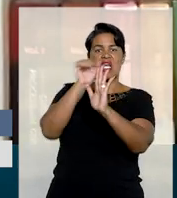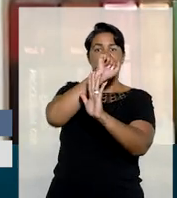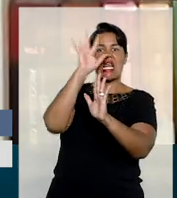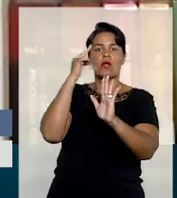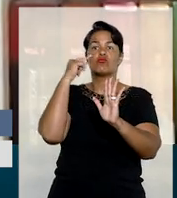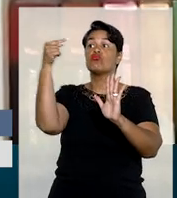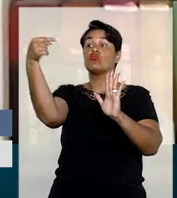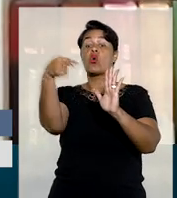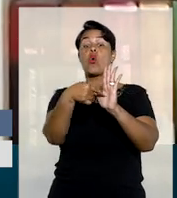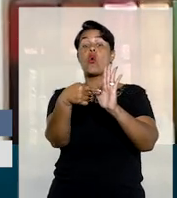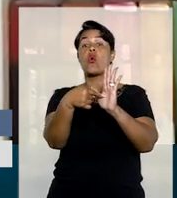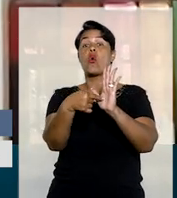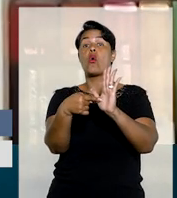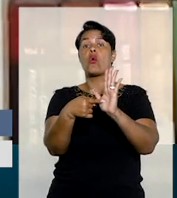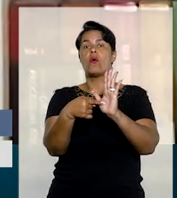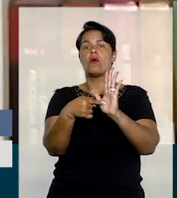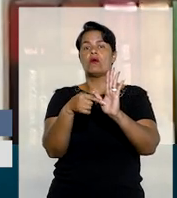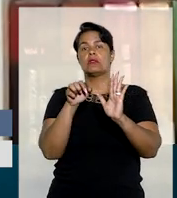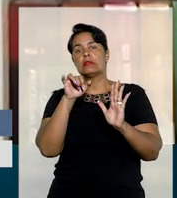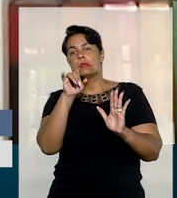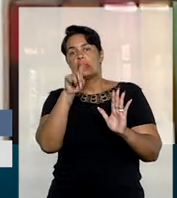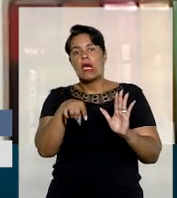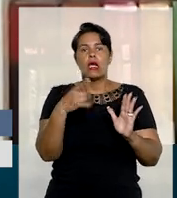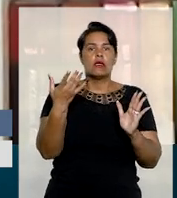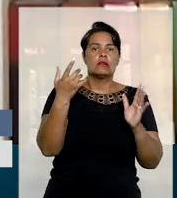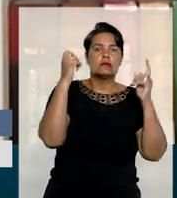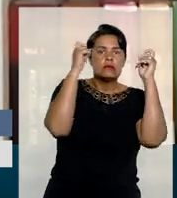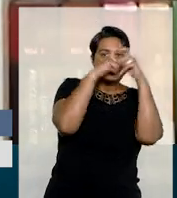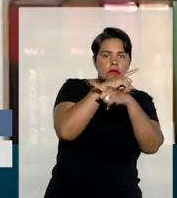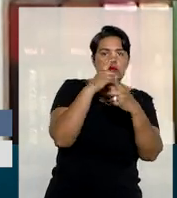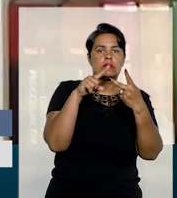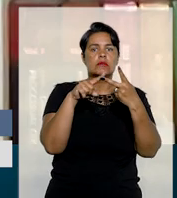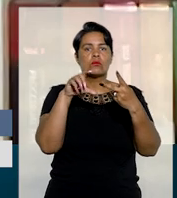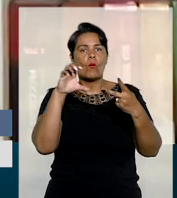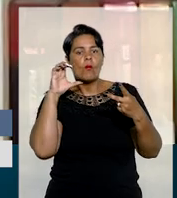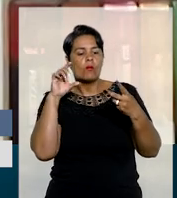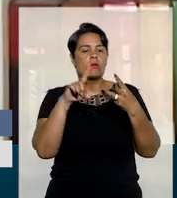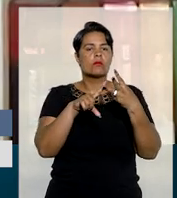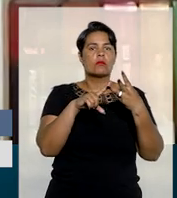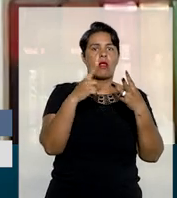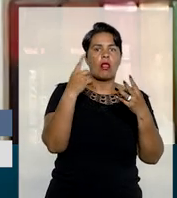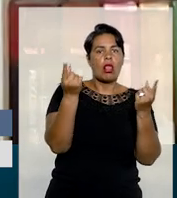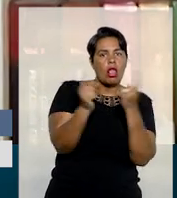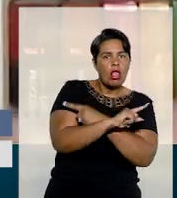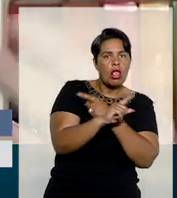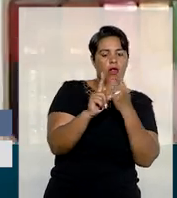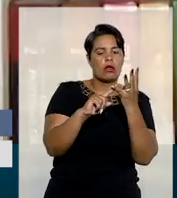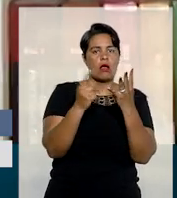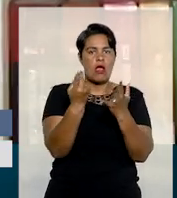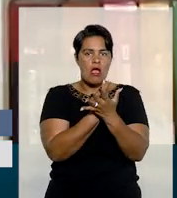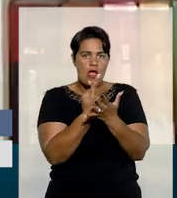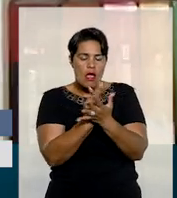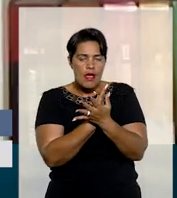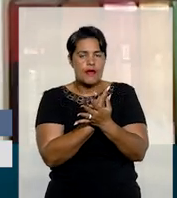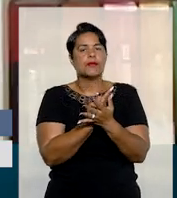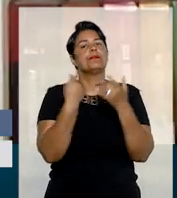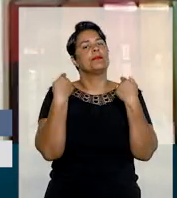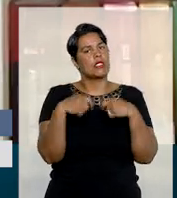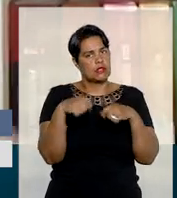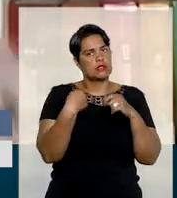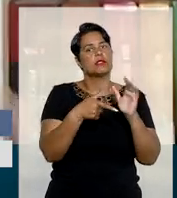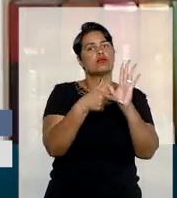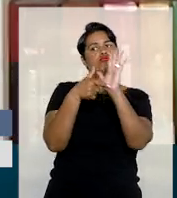de indicação expressa de se se trata de omissão, de obscuridade, de contradição, de erro